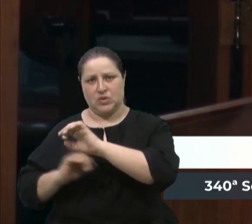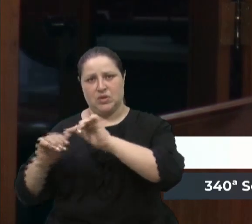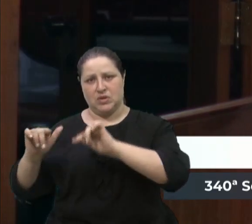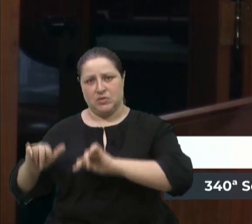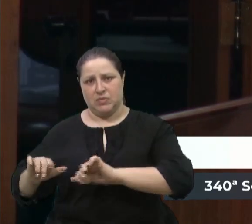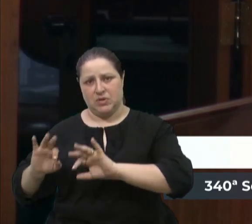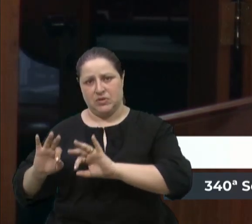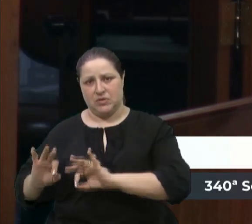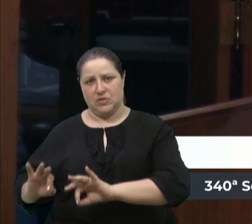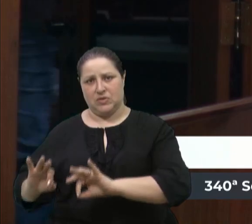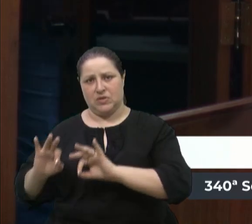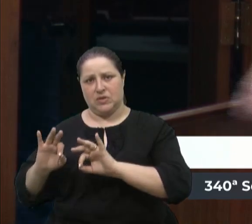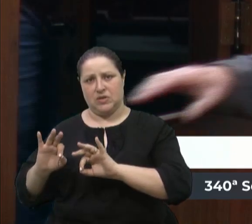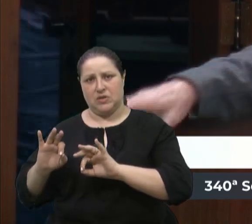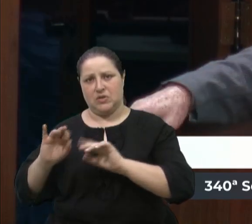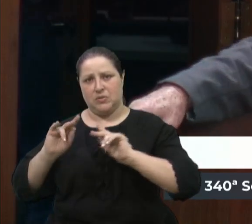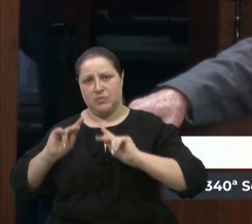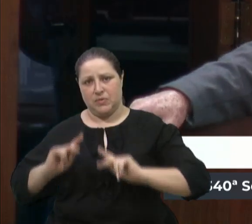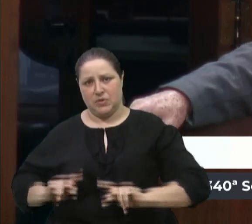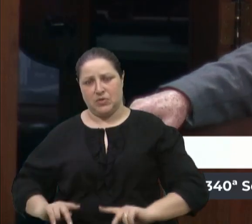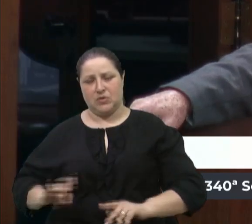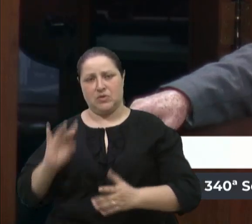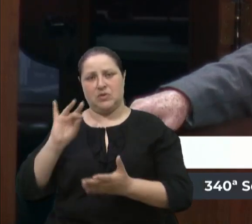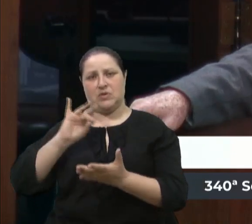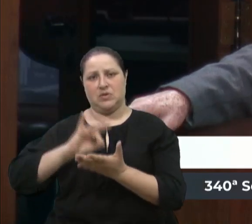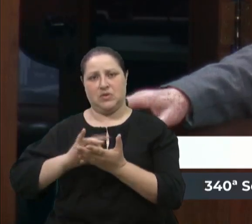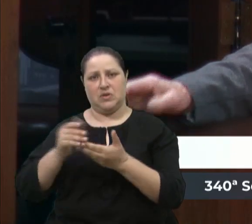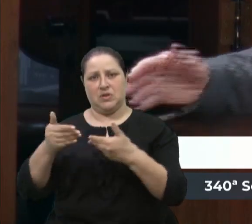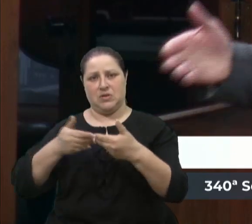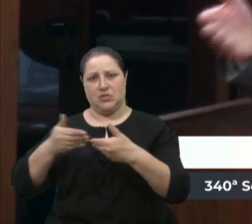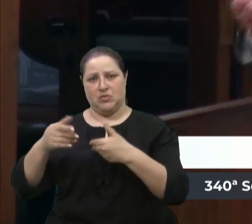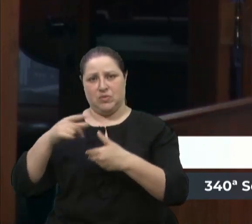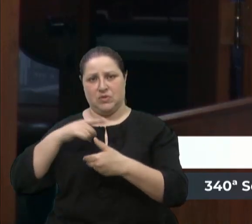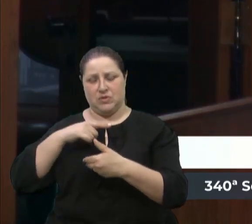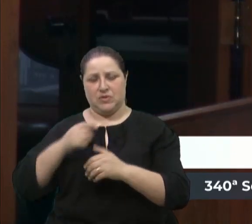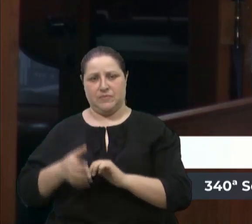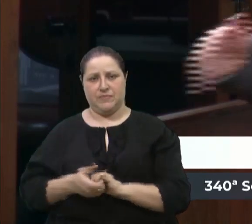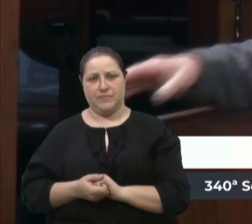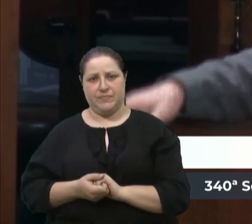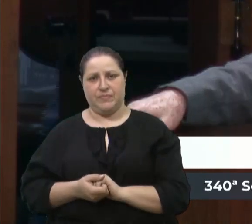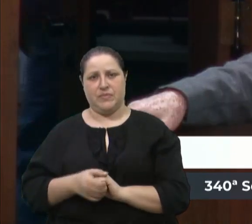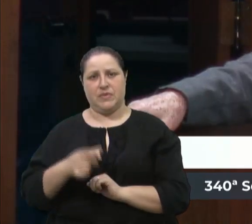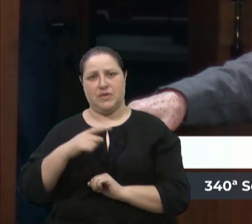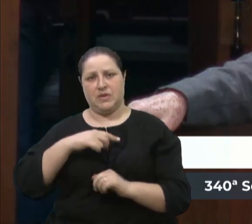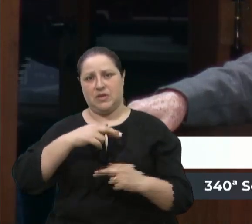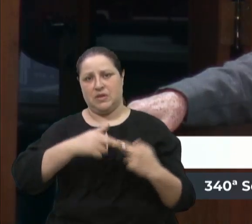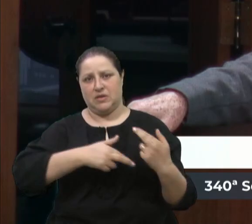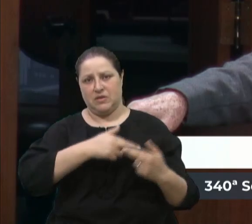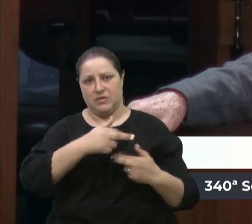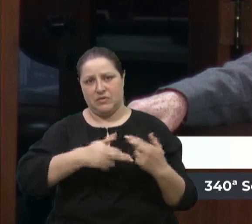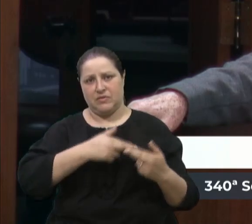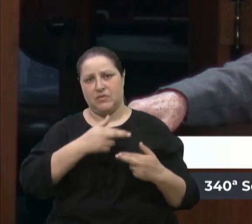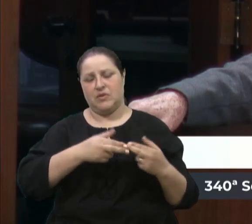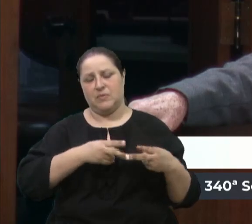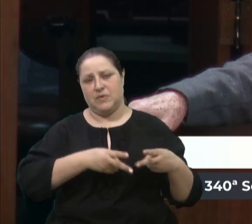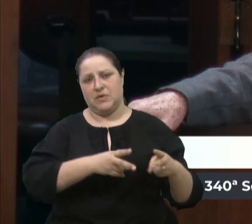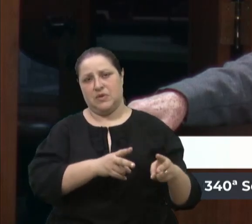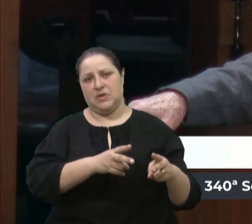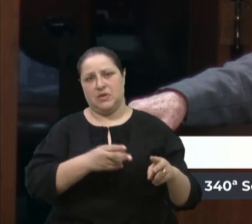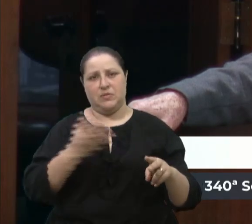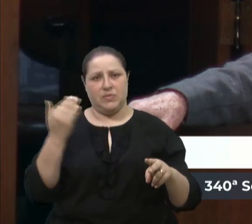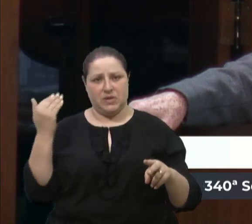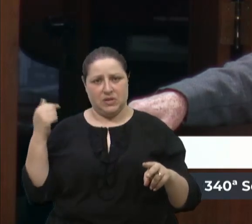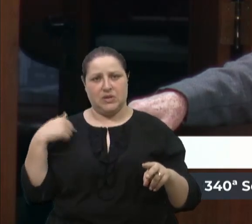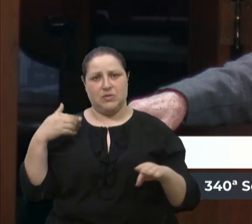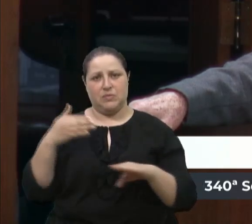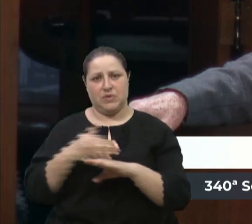para que as pessoas sejam realmente atendidas. Então, temos a reforma em curso, eu tive esses dias